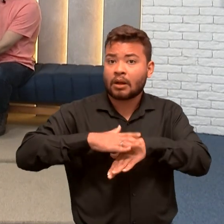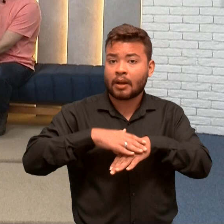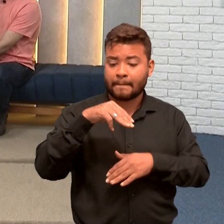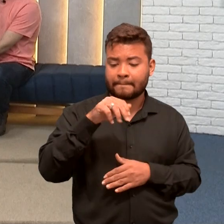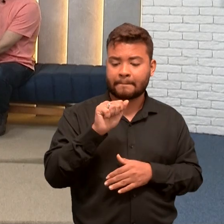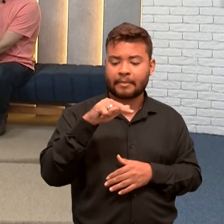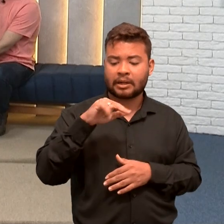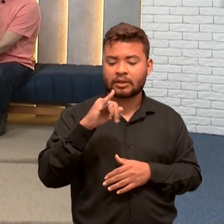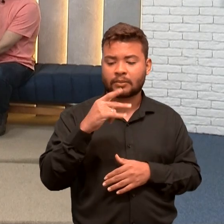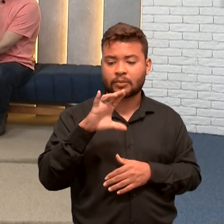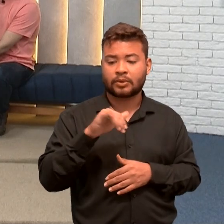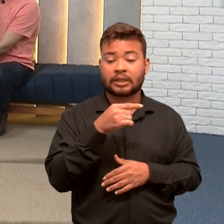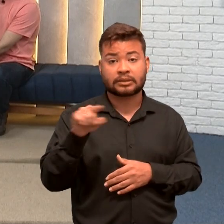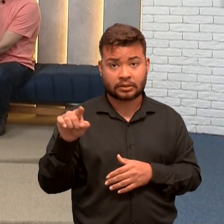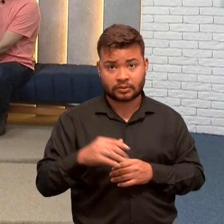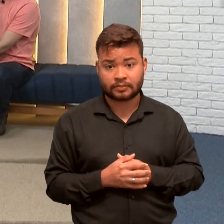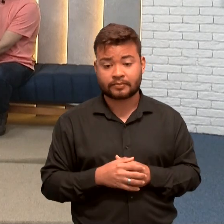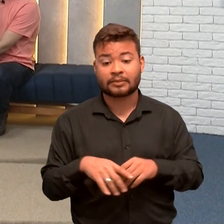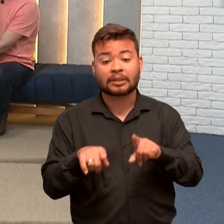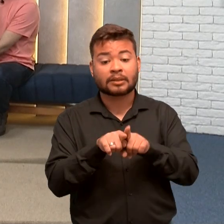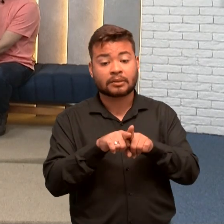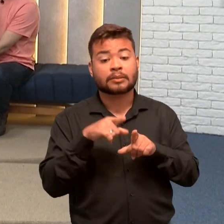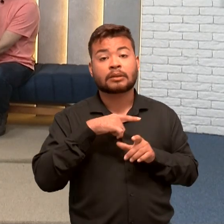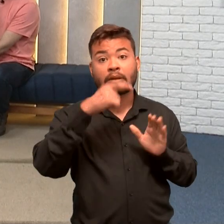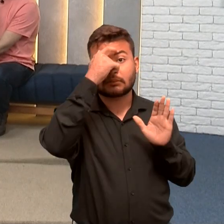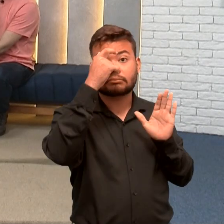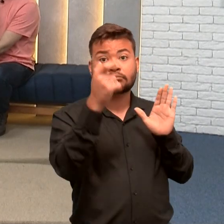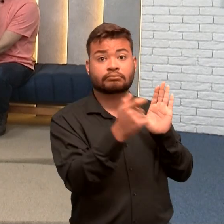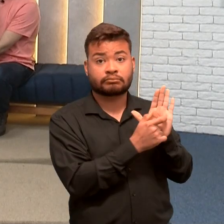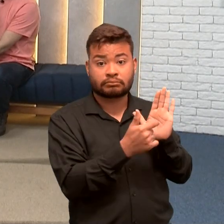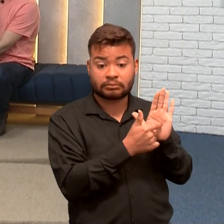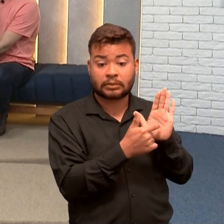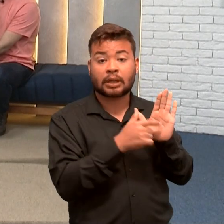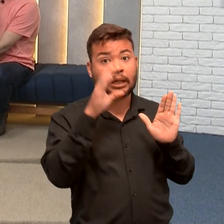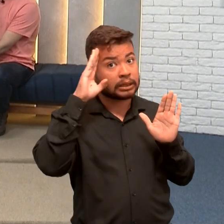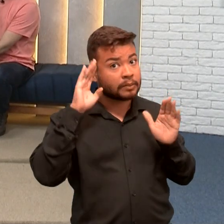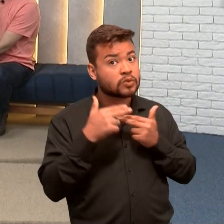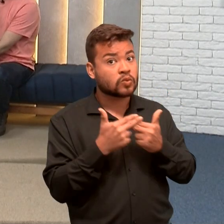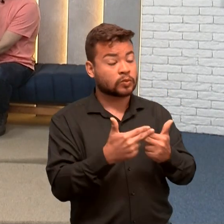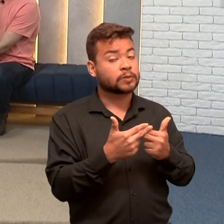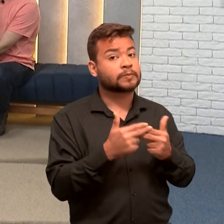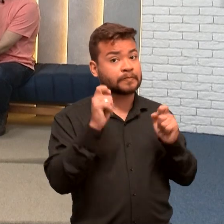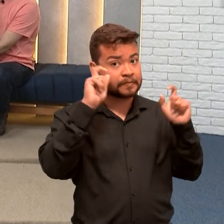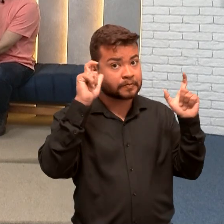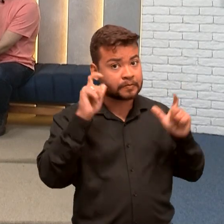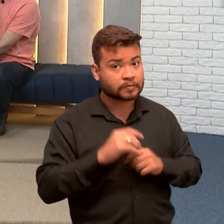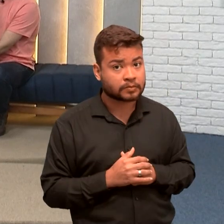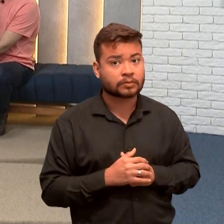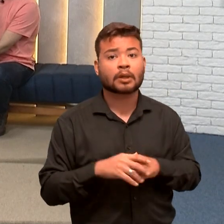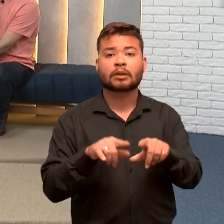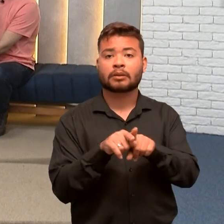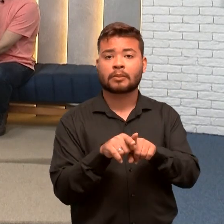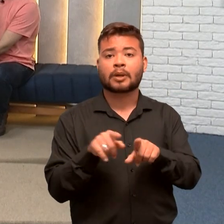dado, seja o uso da inteligência artificial também, que está em voga hoje muito na área acadêmica, seja respeitar os materiais